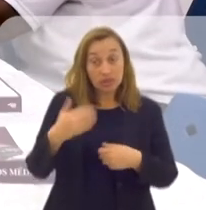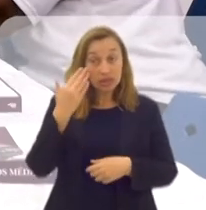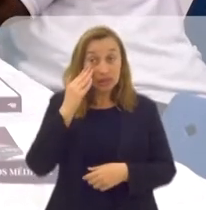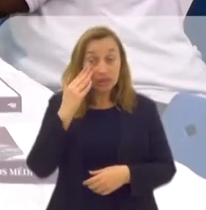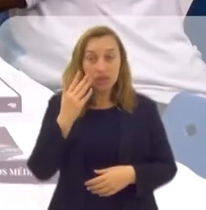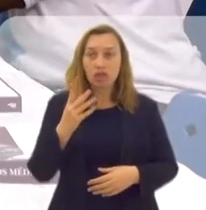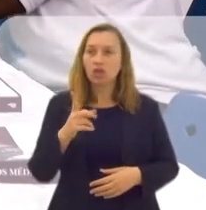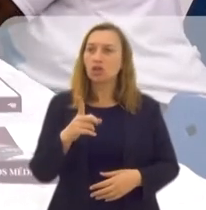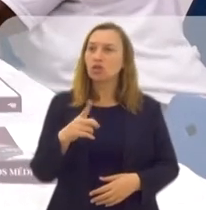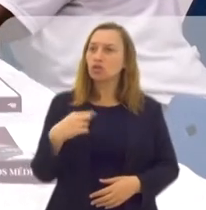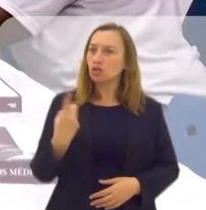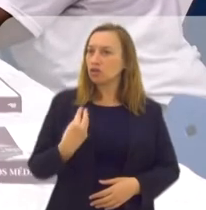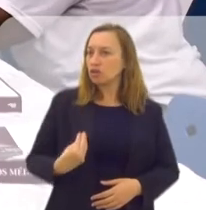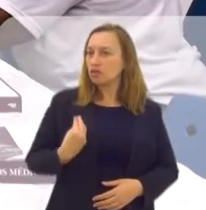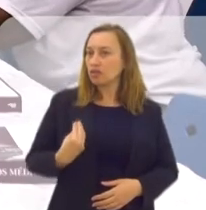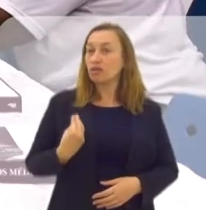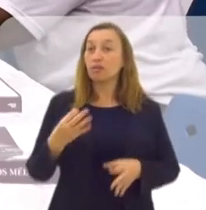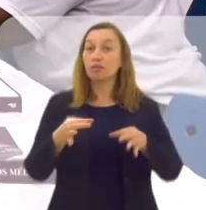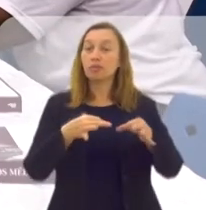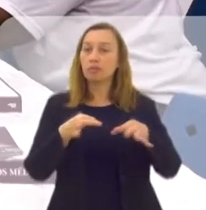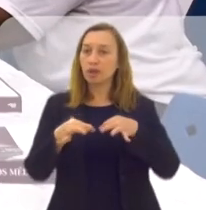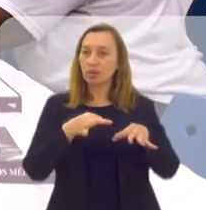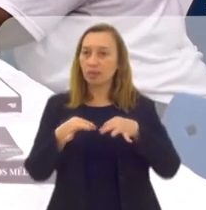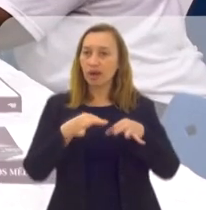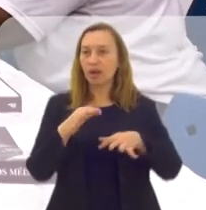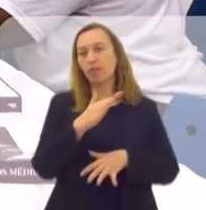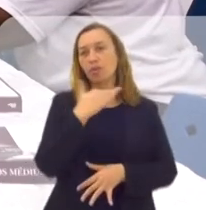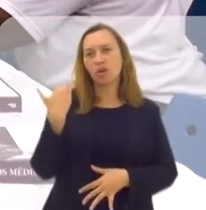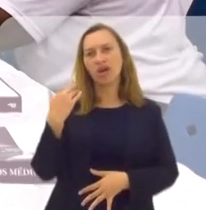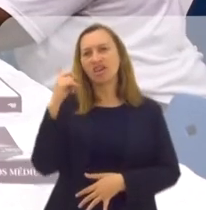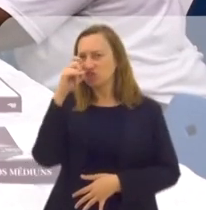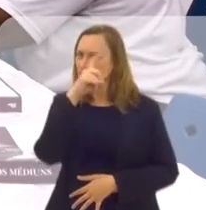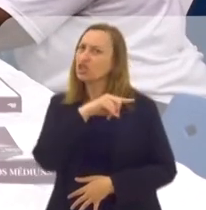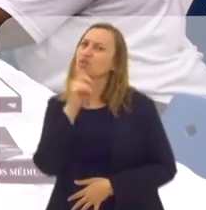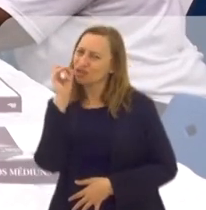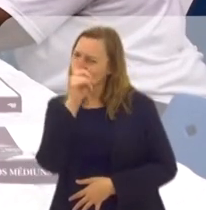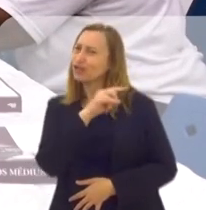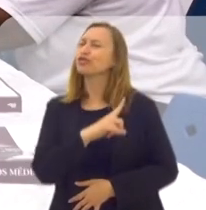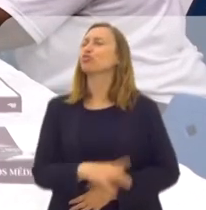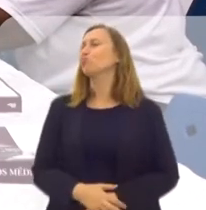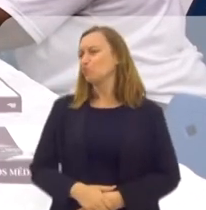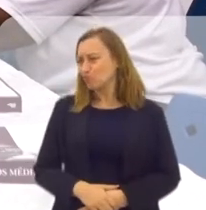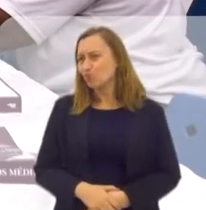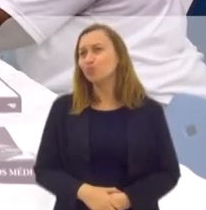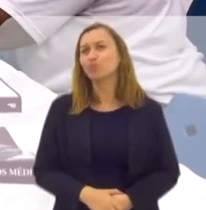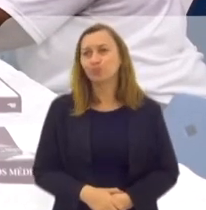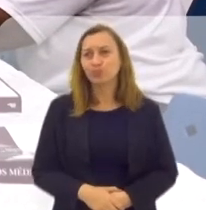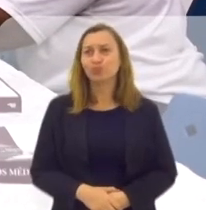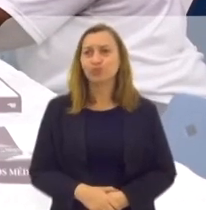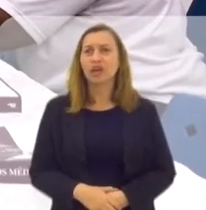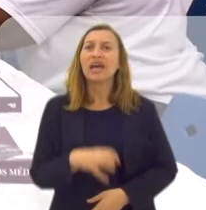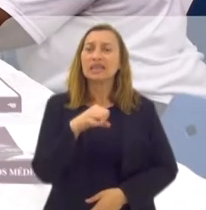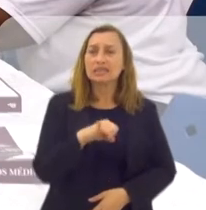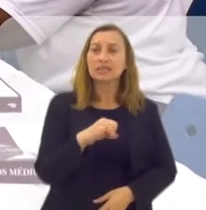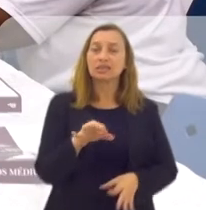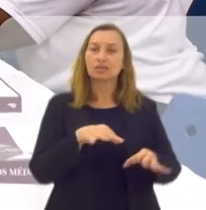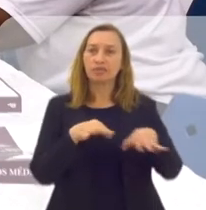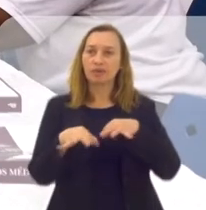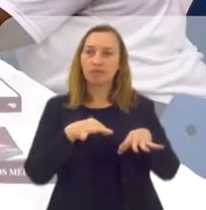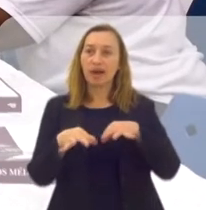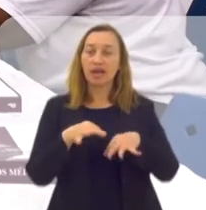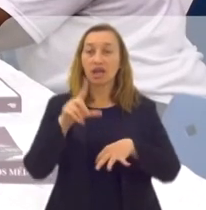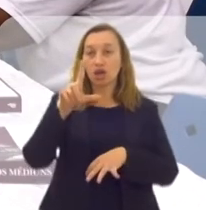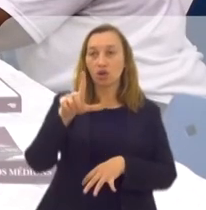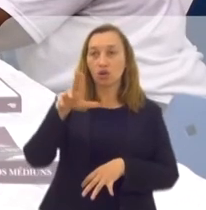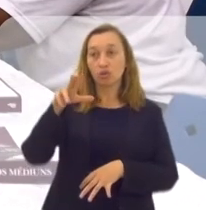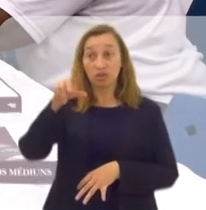entendam isso. A gente, enquanto vive, precisa se preparar para a morte. É difícil, né? É difícil. Se a